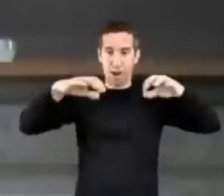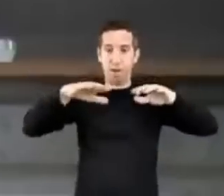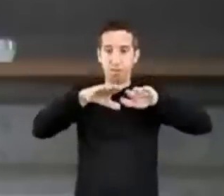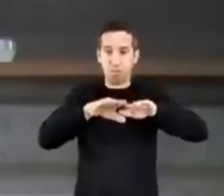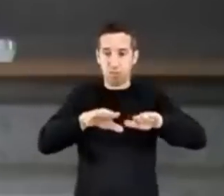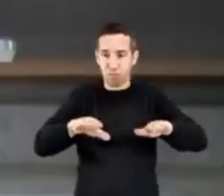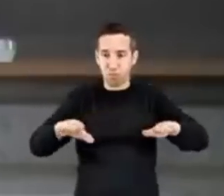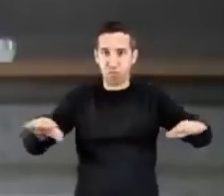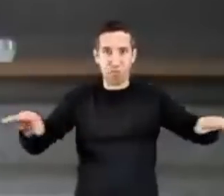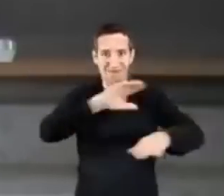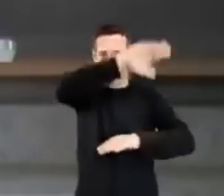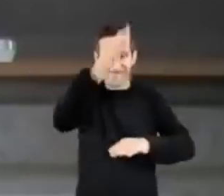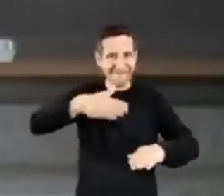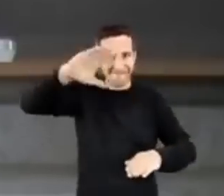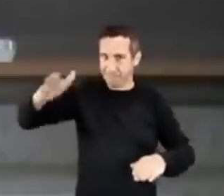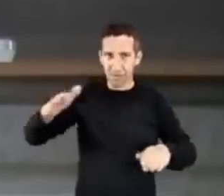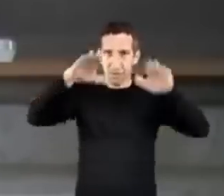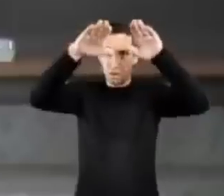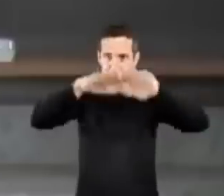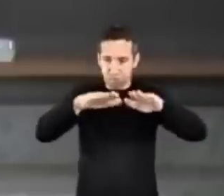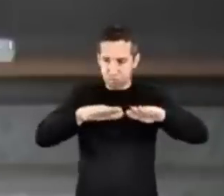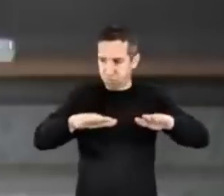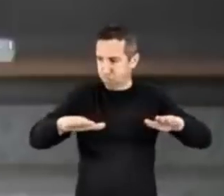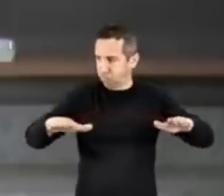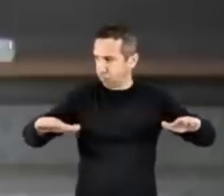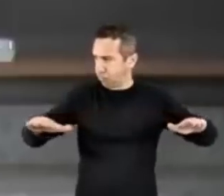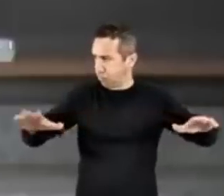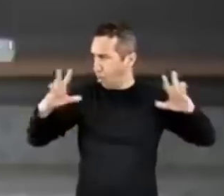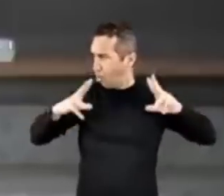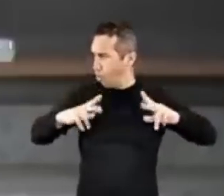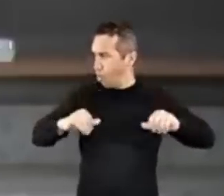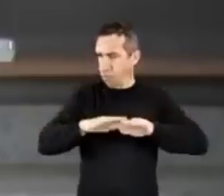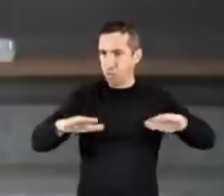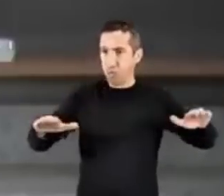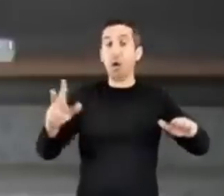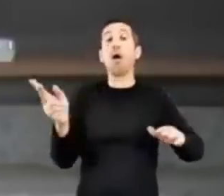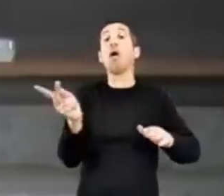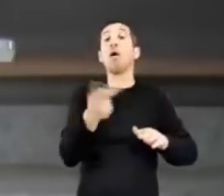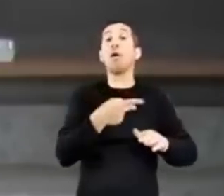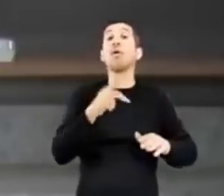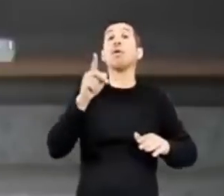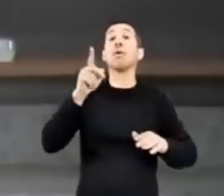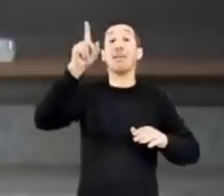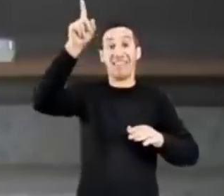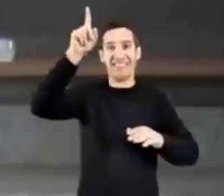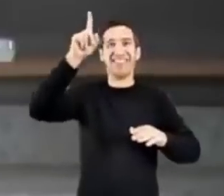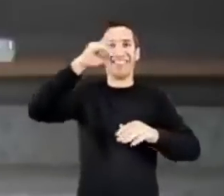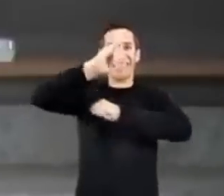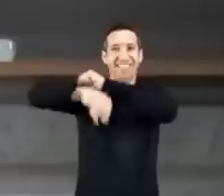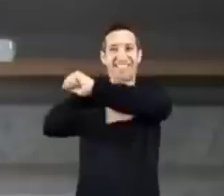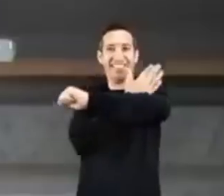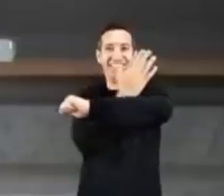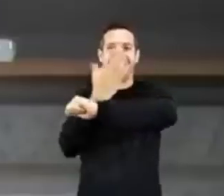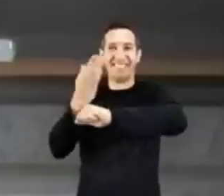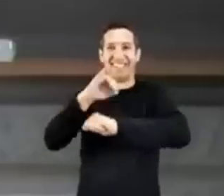depois do milênio a cidade santa vai descer sobre esse Monte das Oliveiras o e os alvos